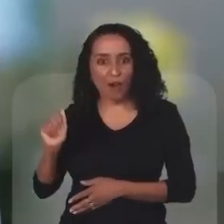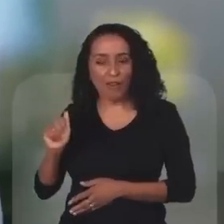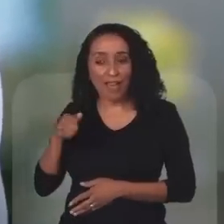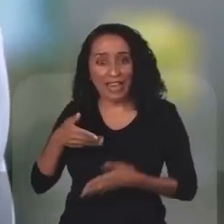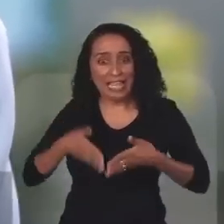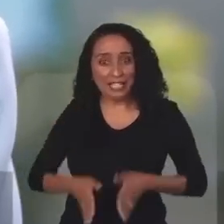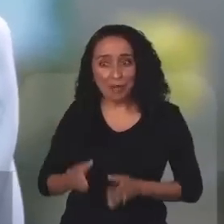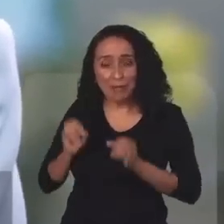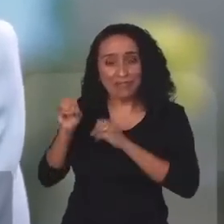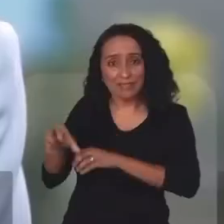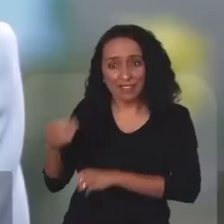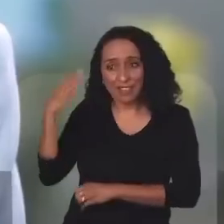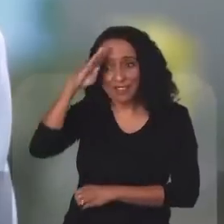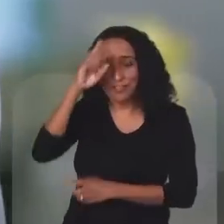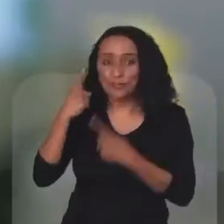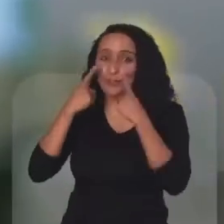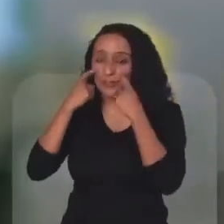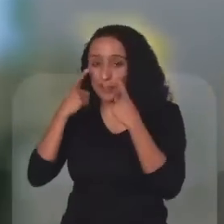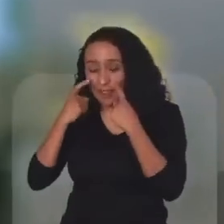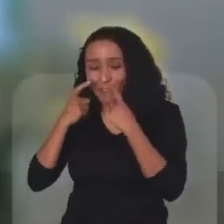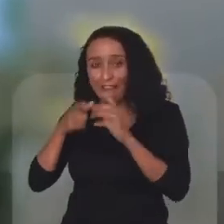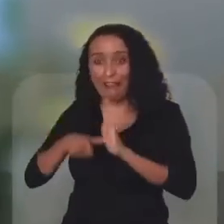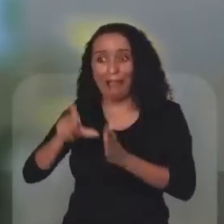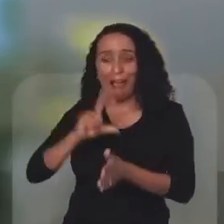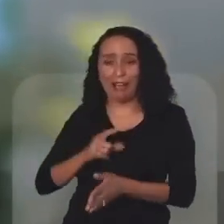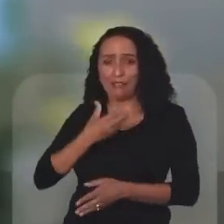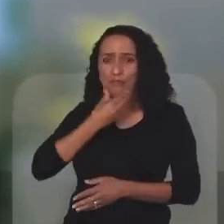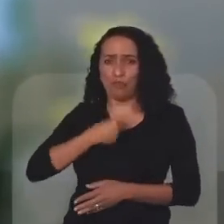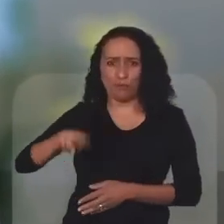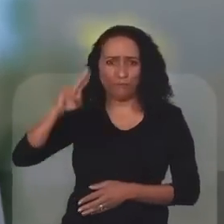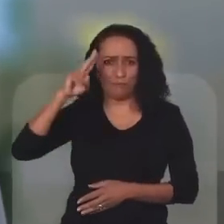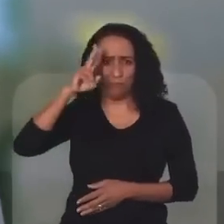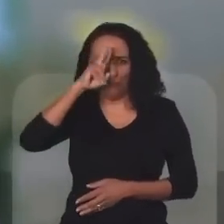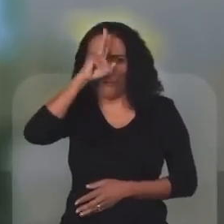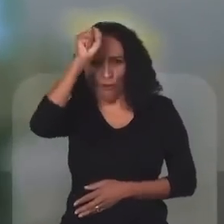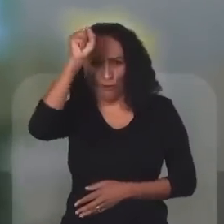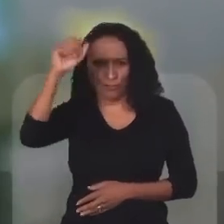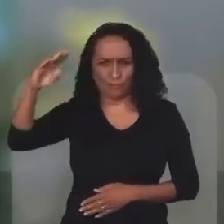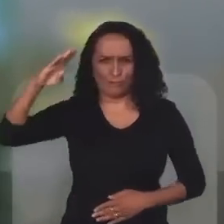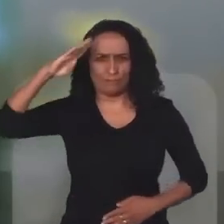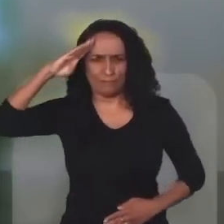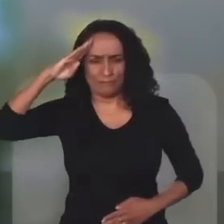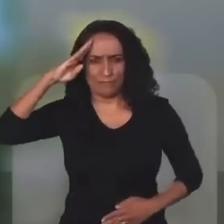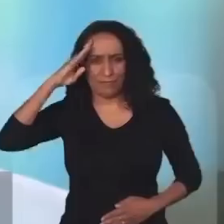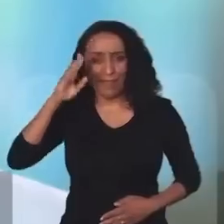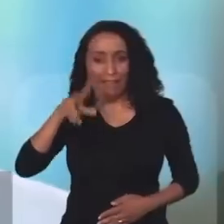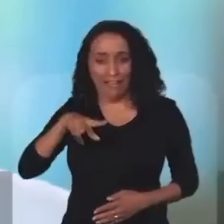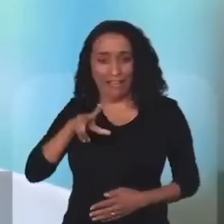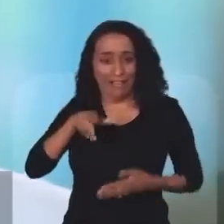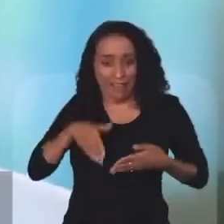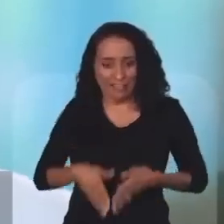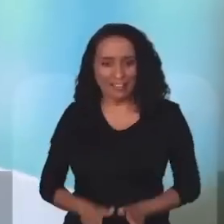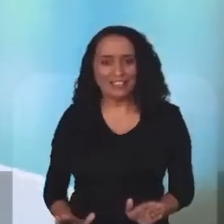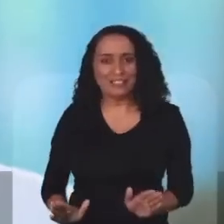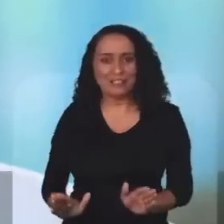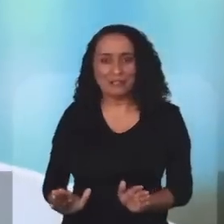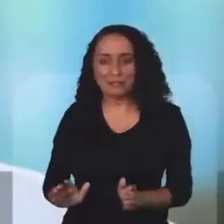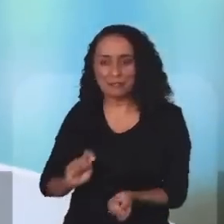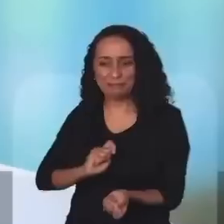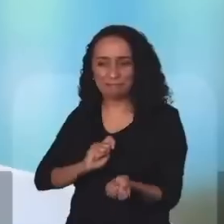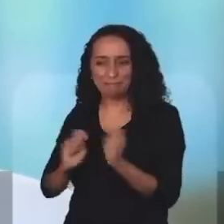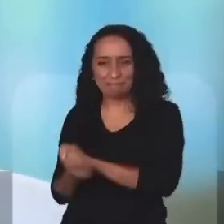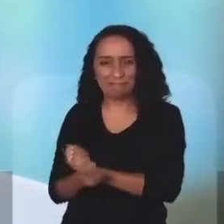Laura veio para ensinar o Jair a chorar, né? Que era aquele homem forte, militar. E a Laura veio